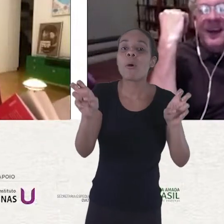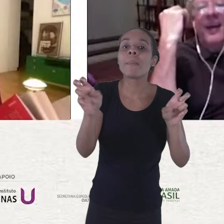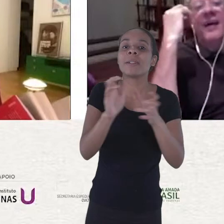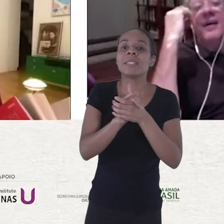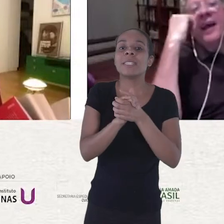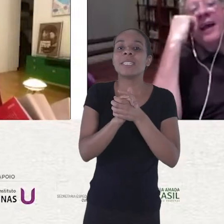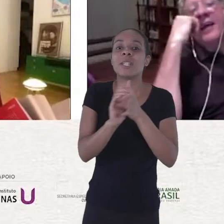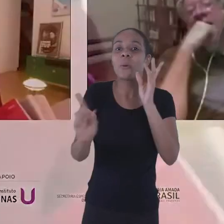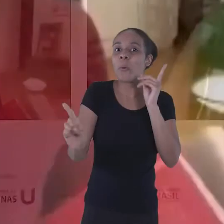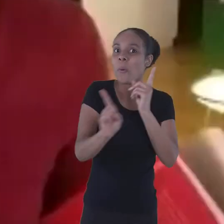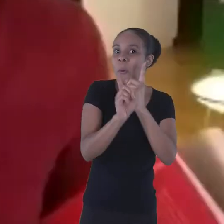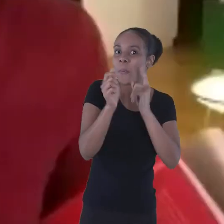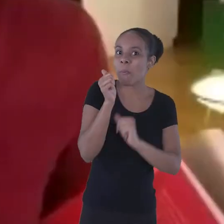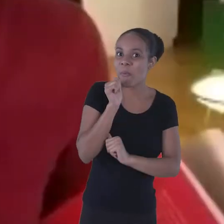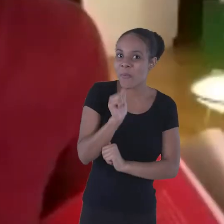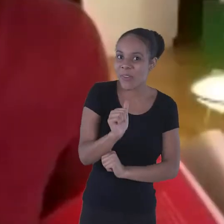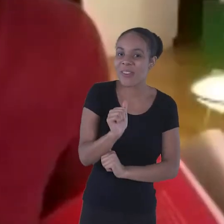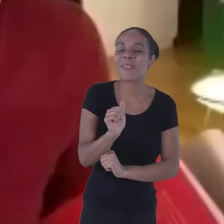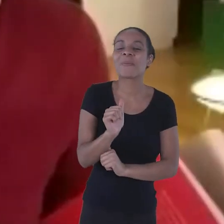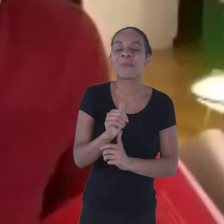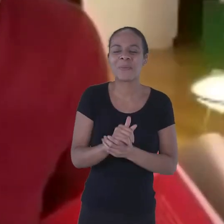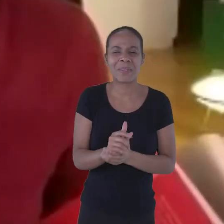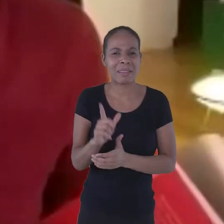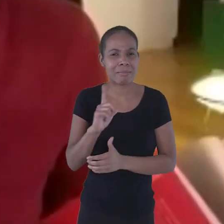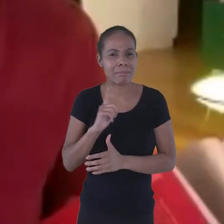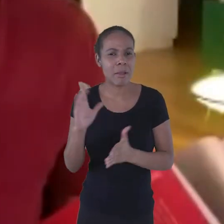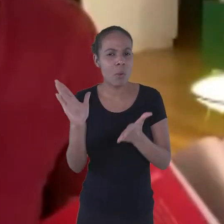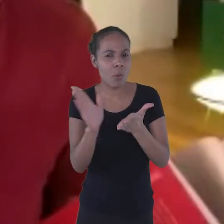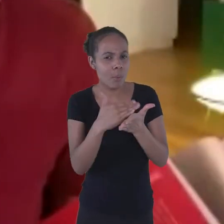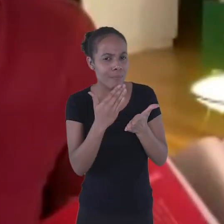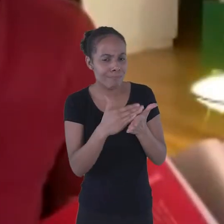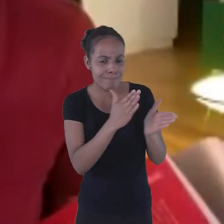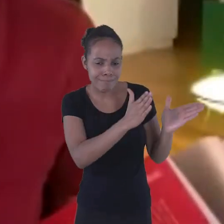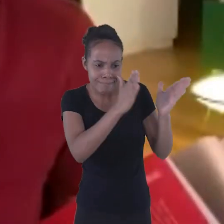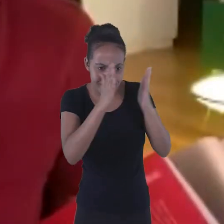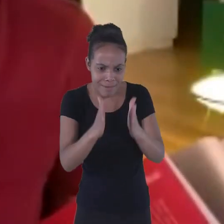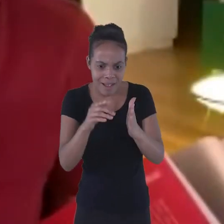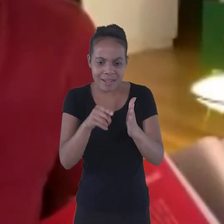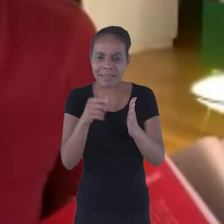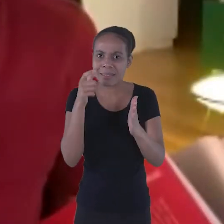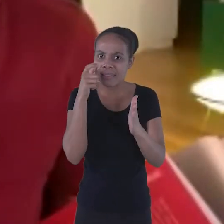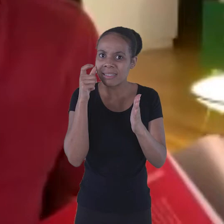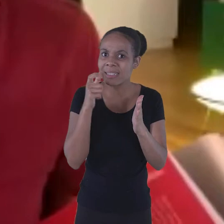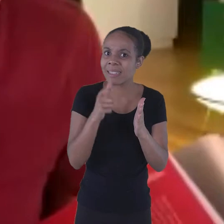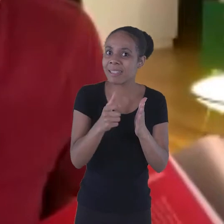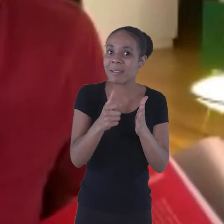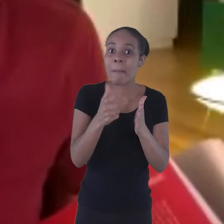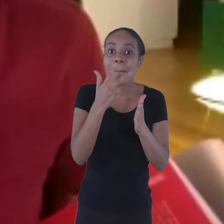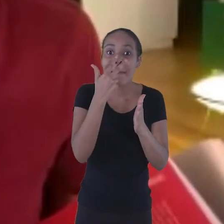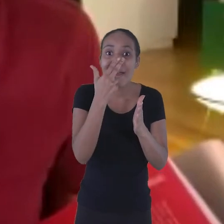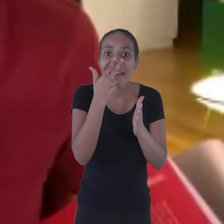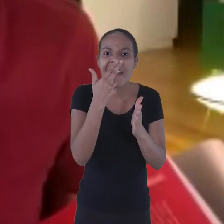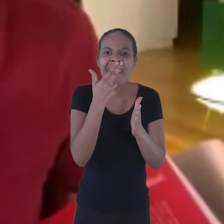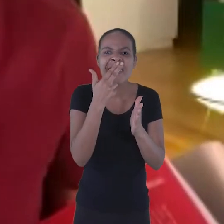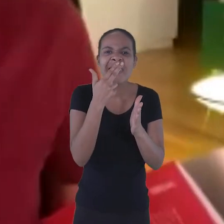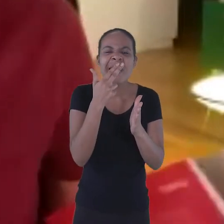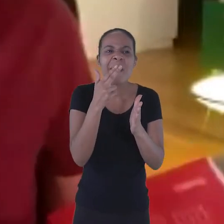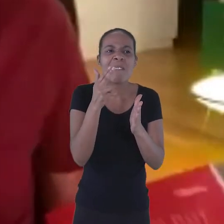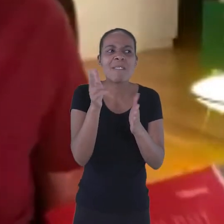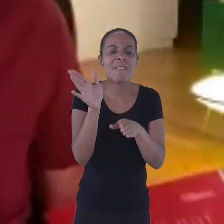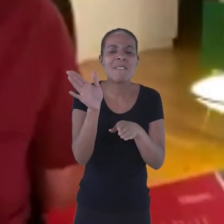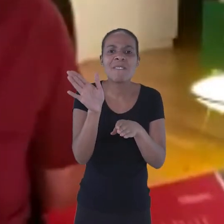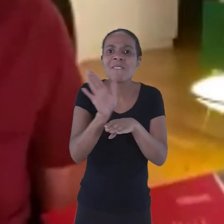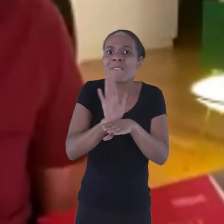interessante! Parece ficção científica. Ray Bradbury. Parece